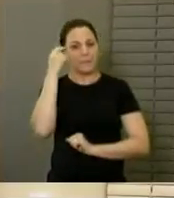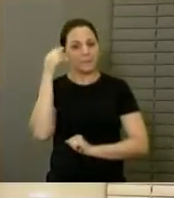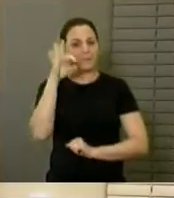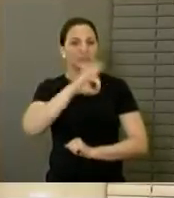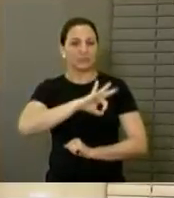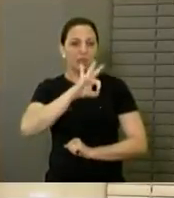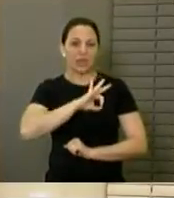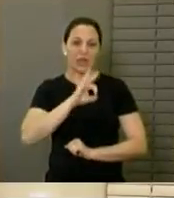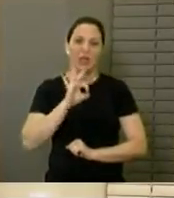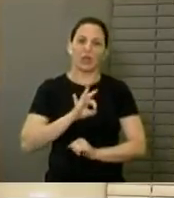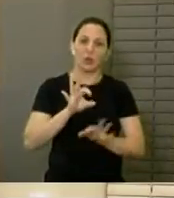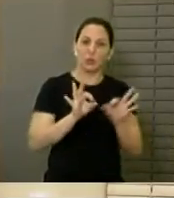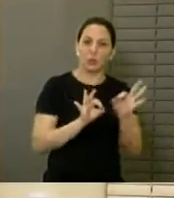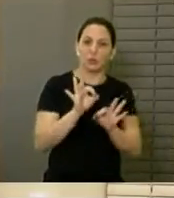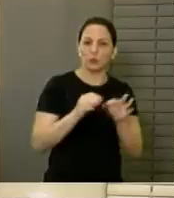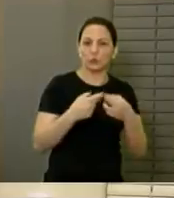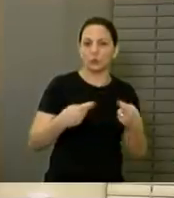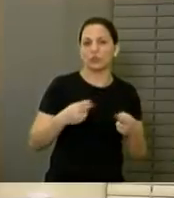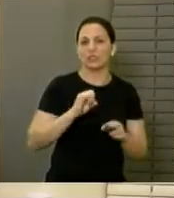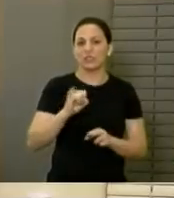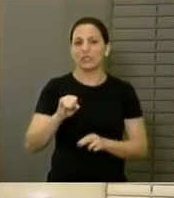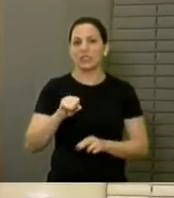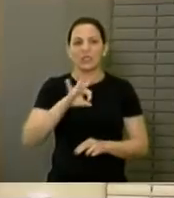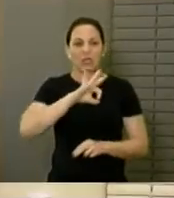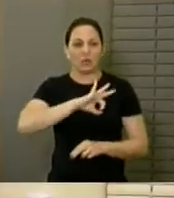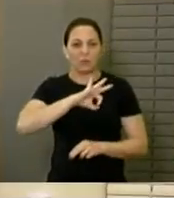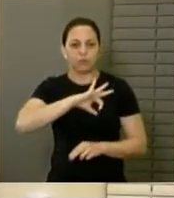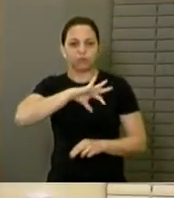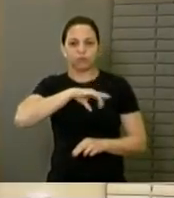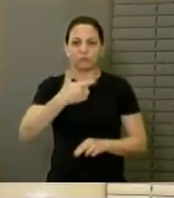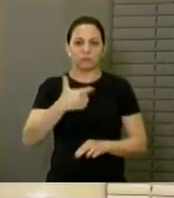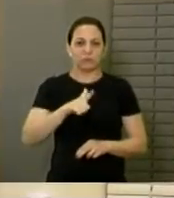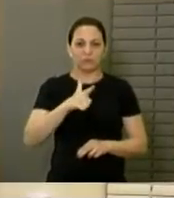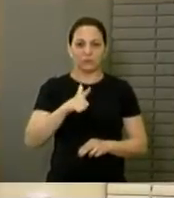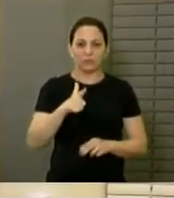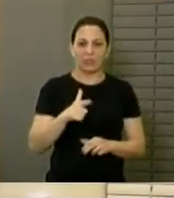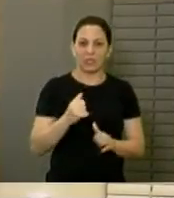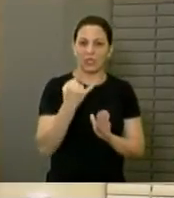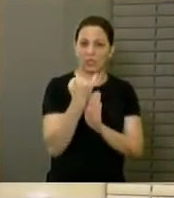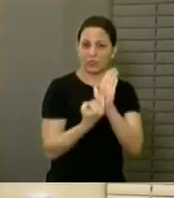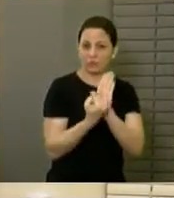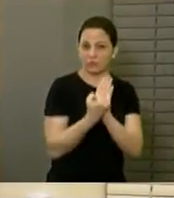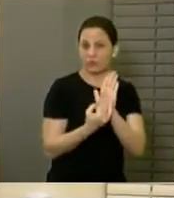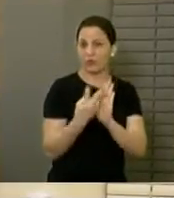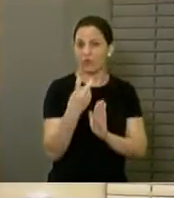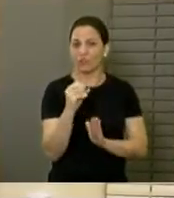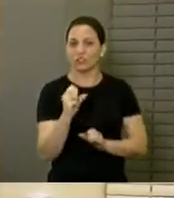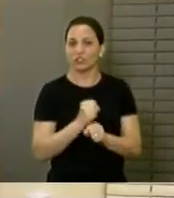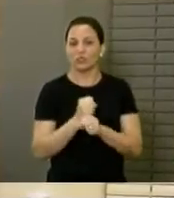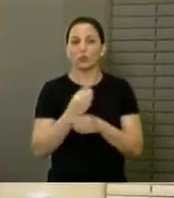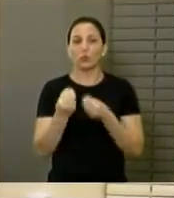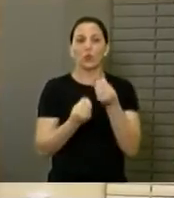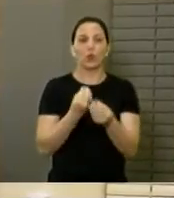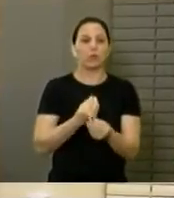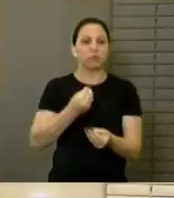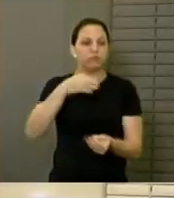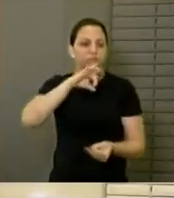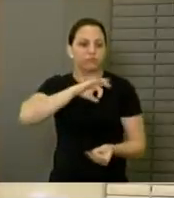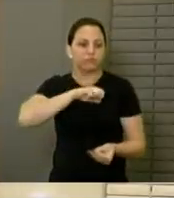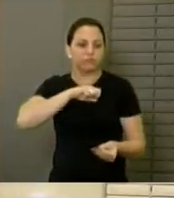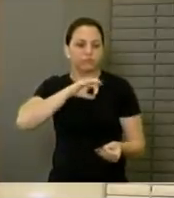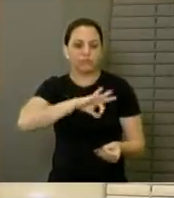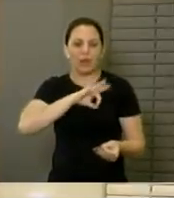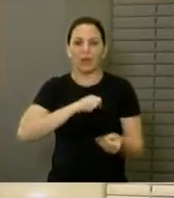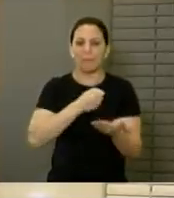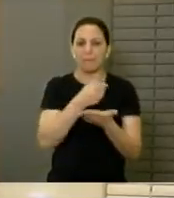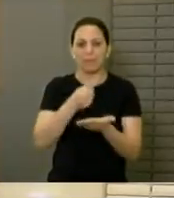seus gastos e projete. Se ficasse sem aumento real, só repondo a inflação por 20 anos, como ficariam suas finanças? Pois